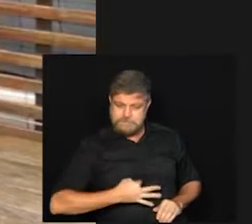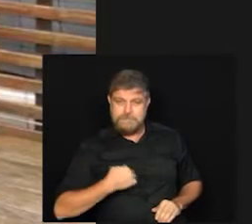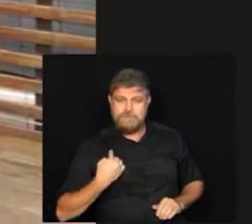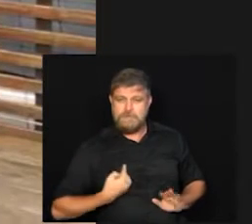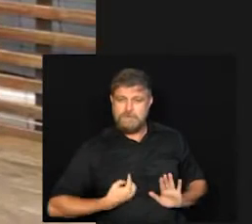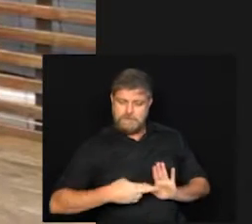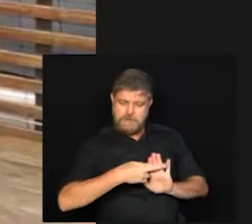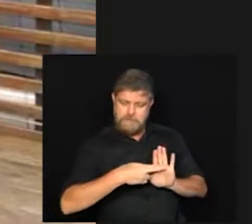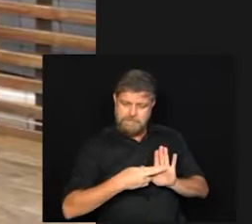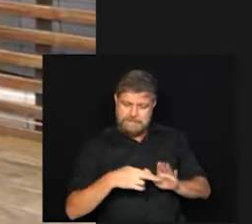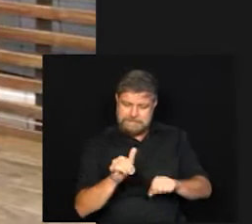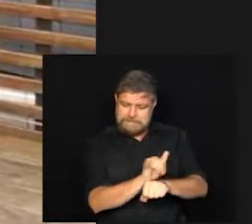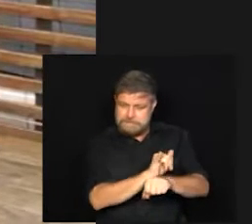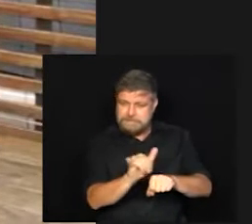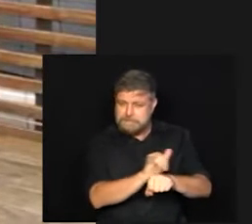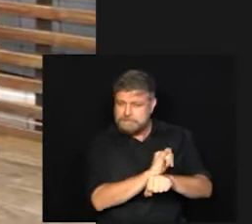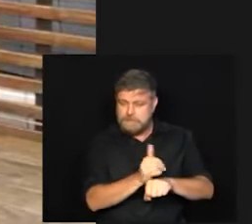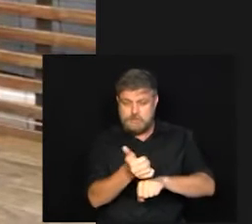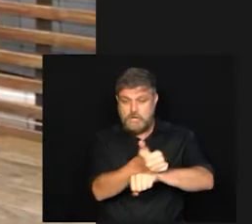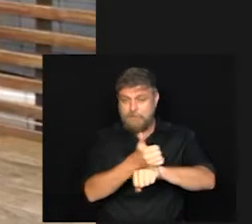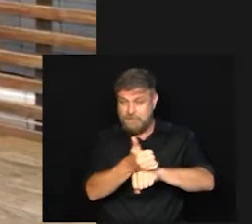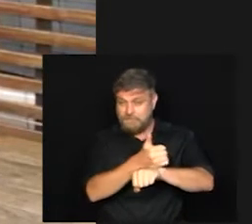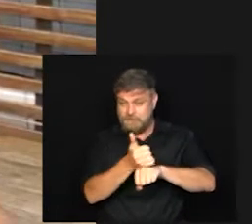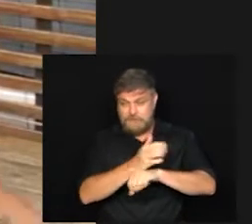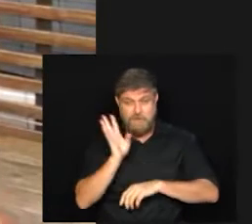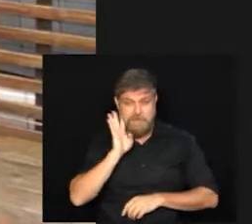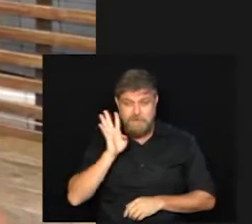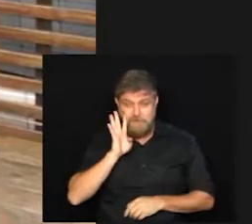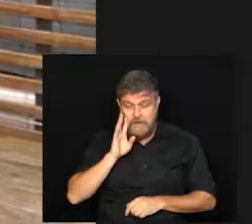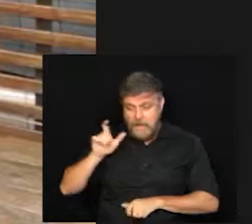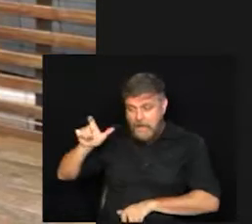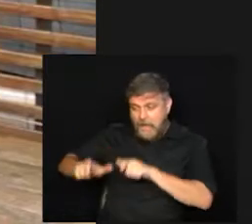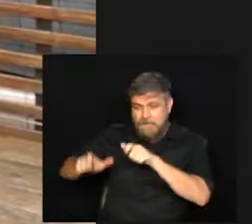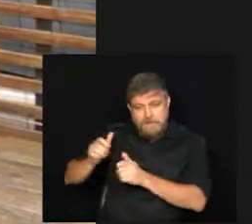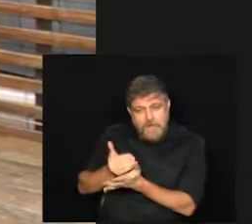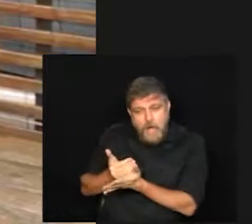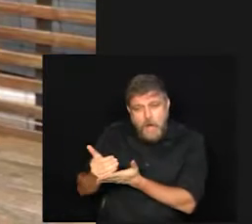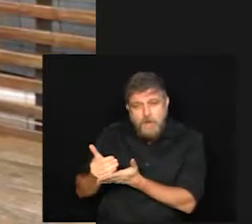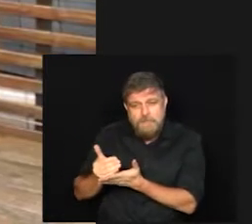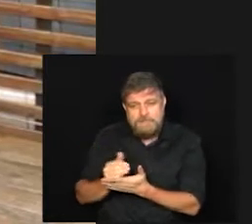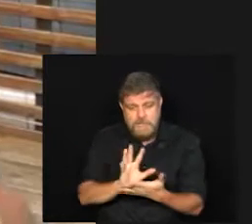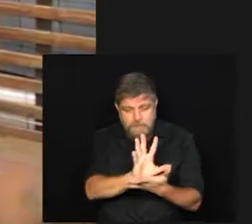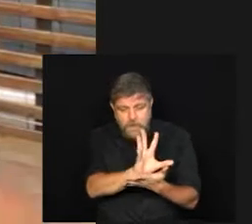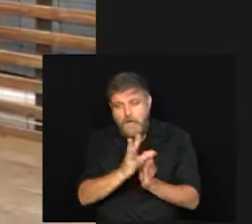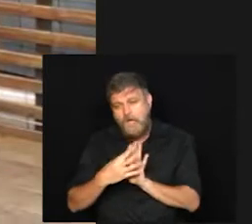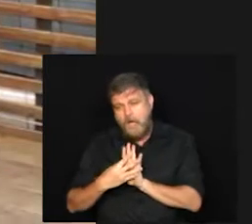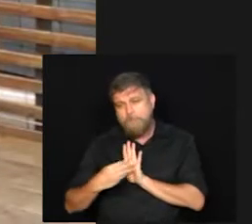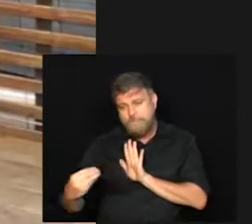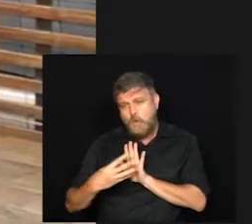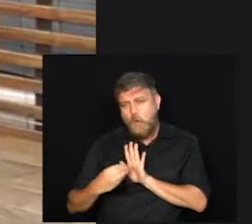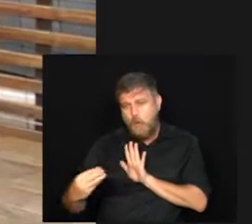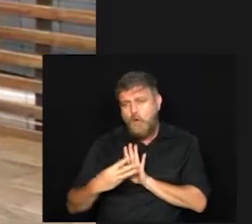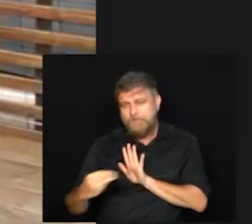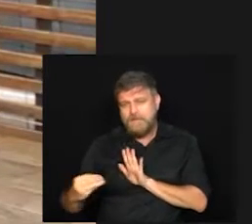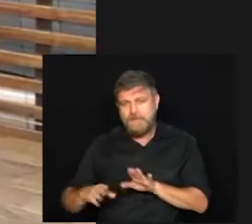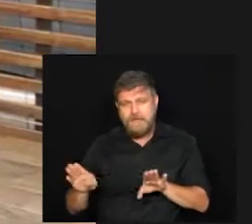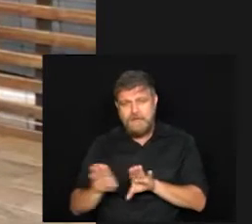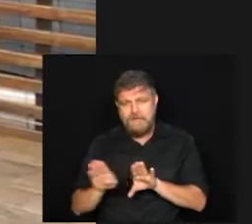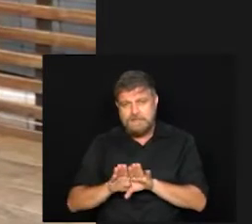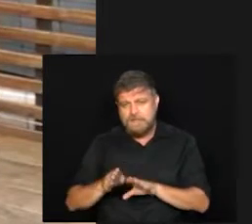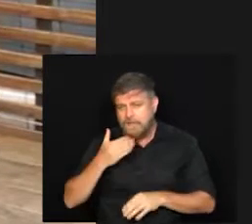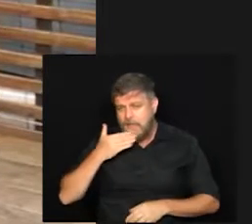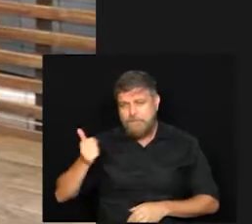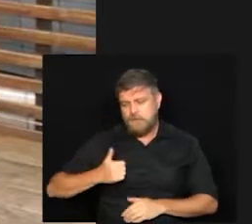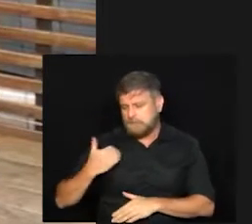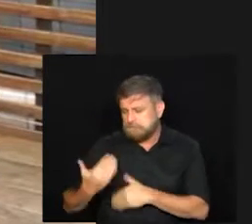um plano de carreira muito bacana para a galera que está chegando seguir os exemplos e, lógico, atualizar e melhorar